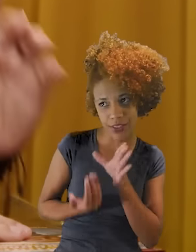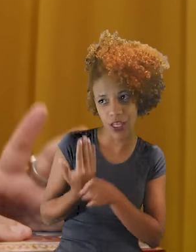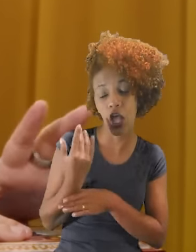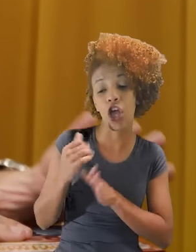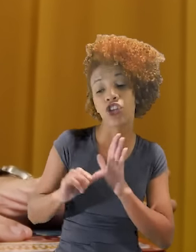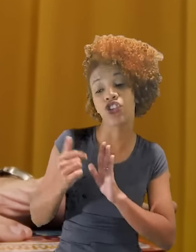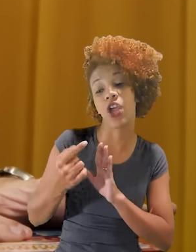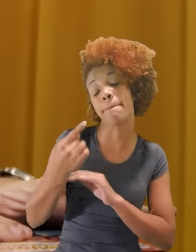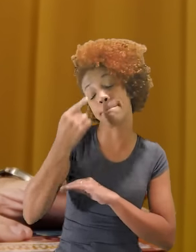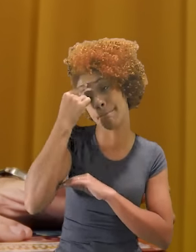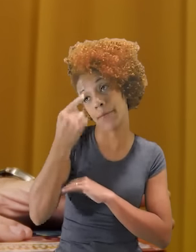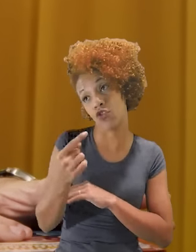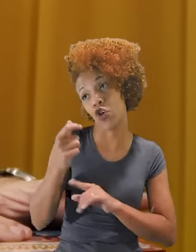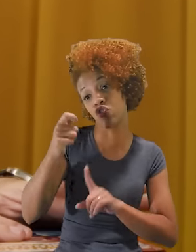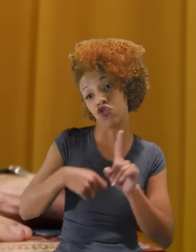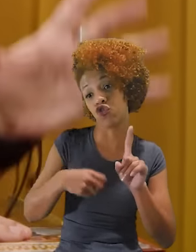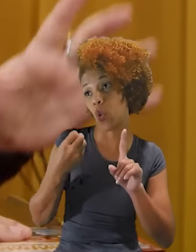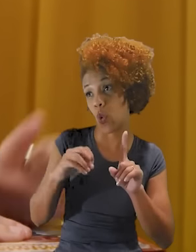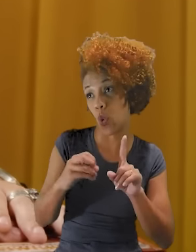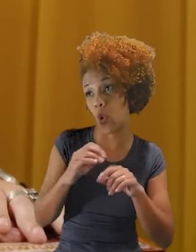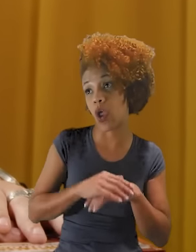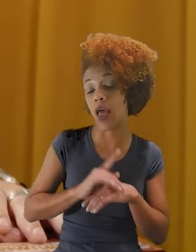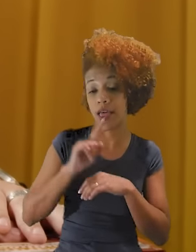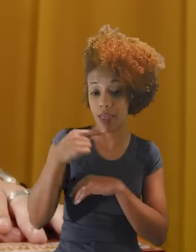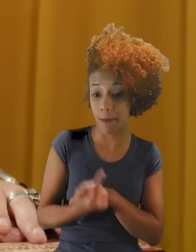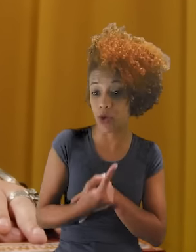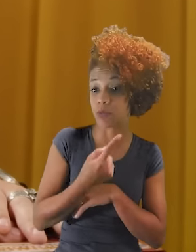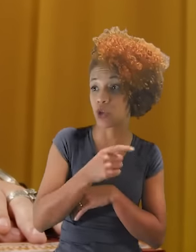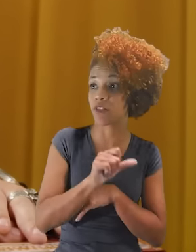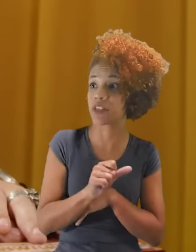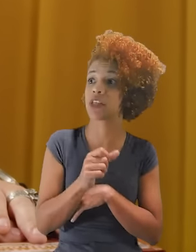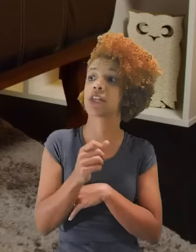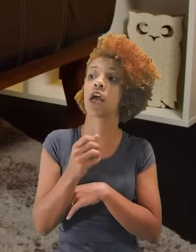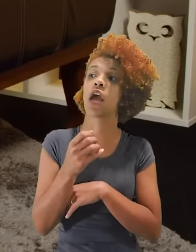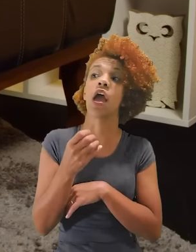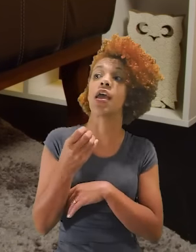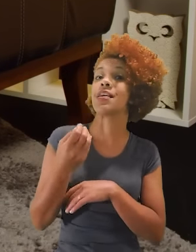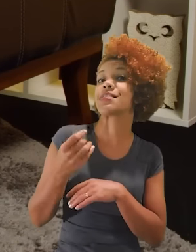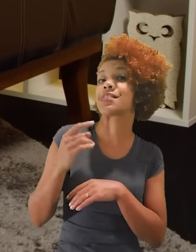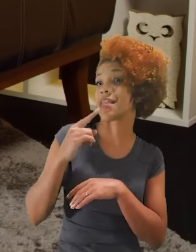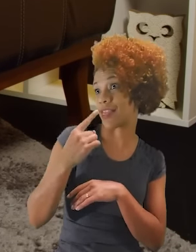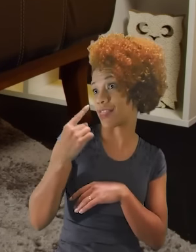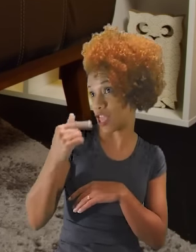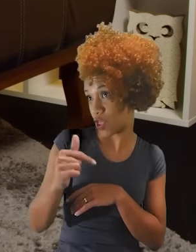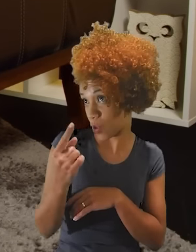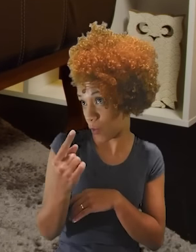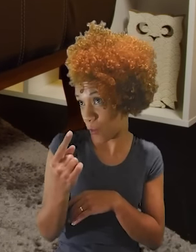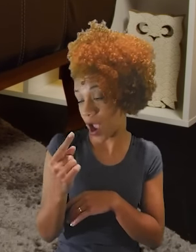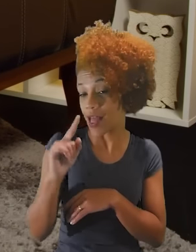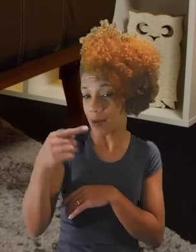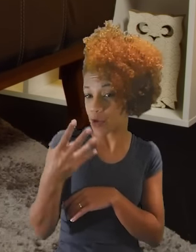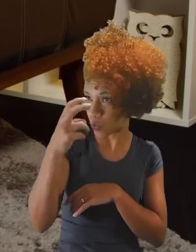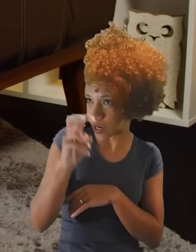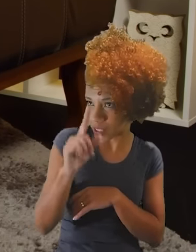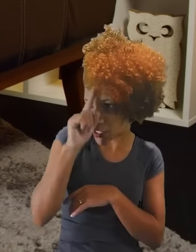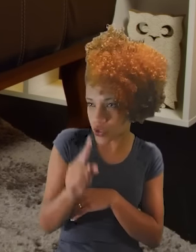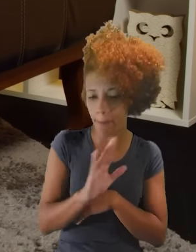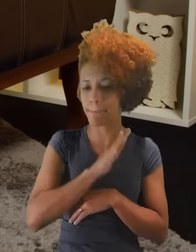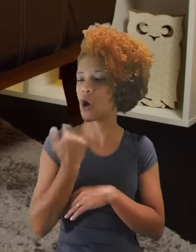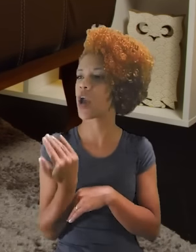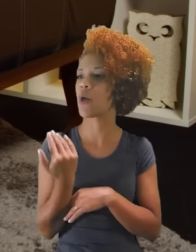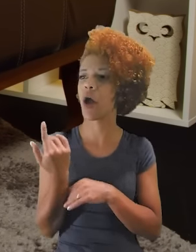o parque inaugurou dia 1º de outubro de 71. O irmão dele morreu 45 dias depois, cara. Puta. É doido isso, né? Cara, parece que o cara fez... tudo,